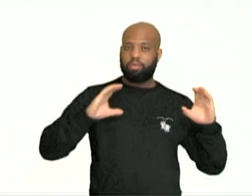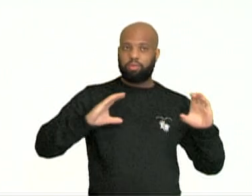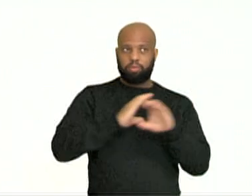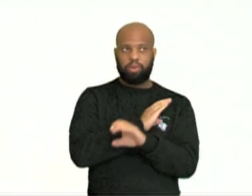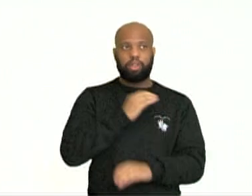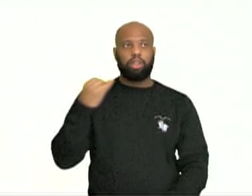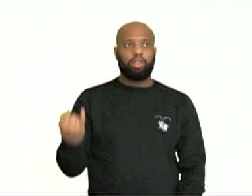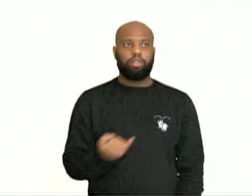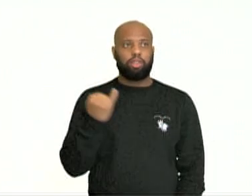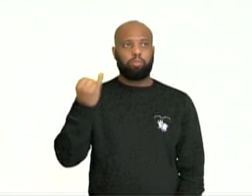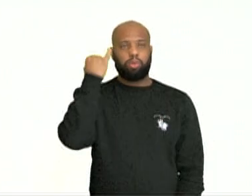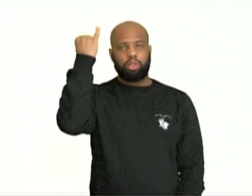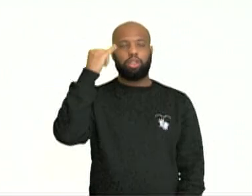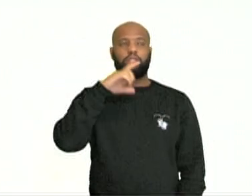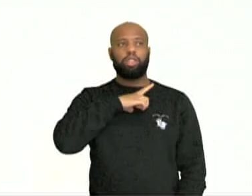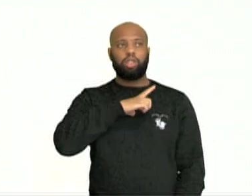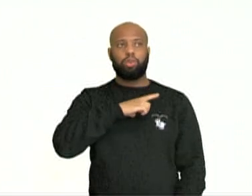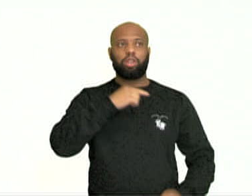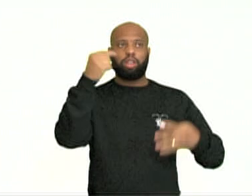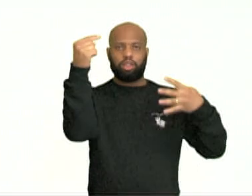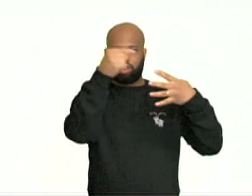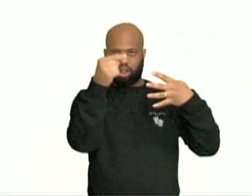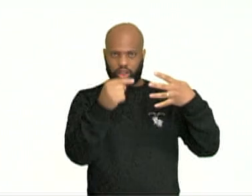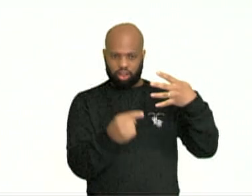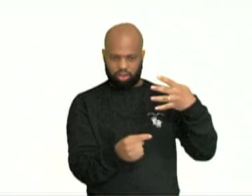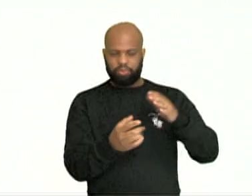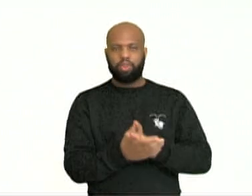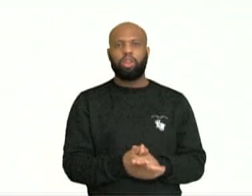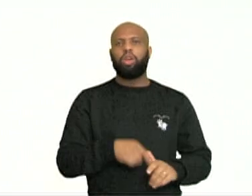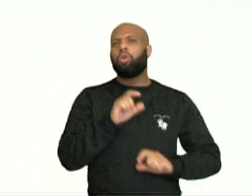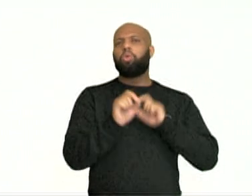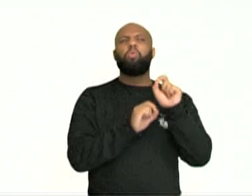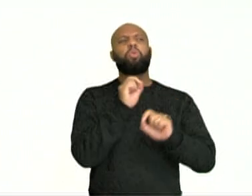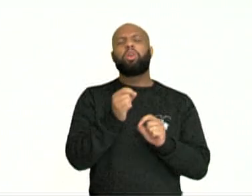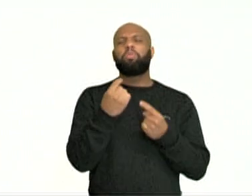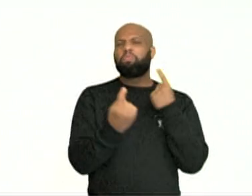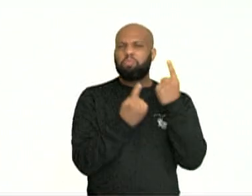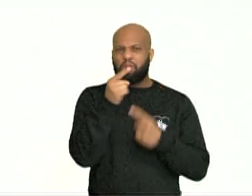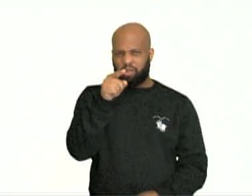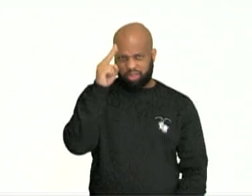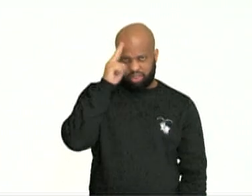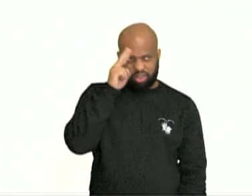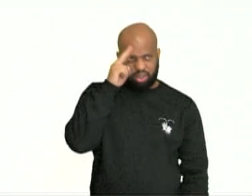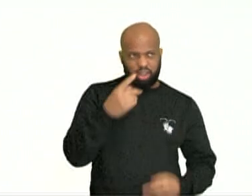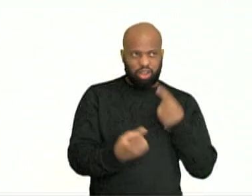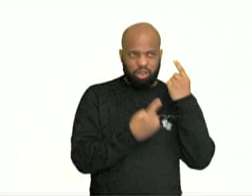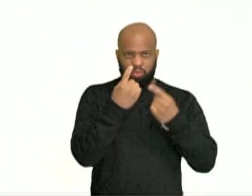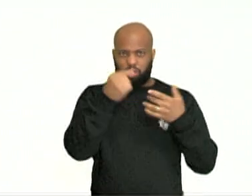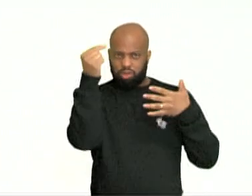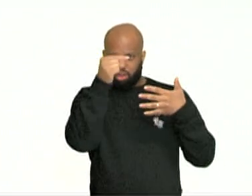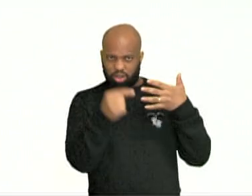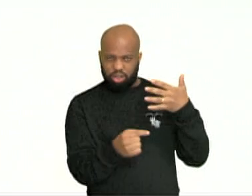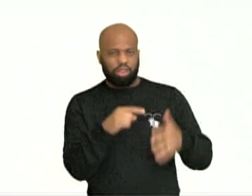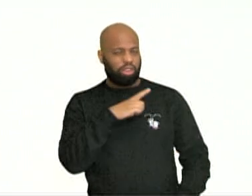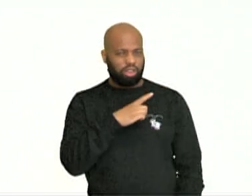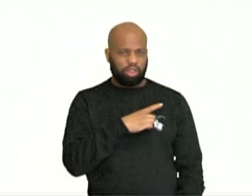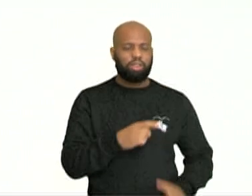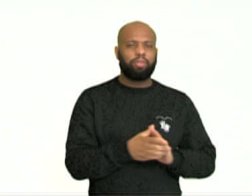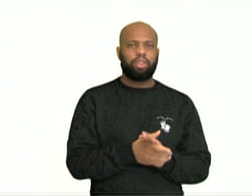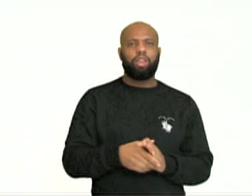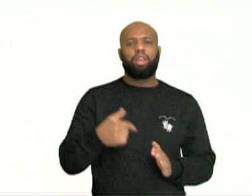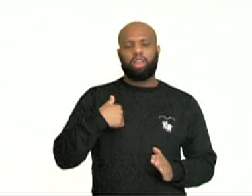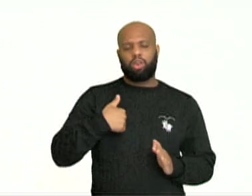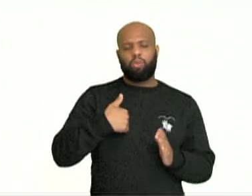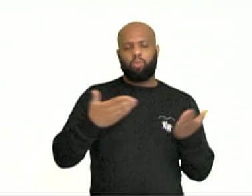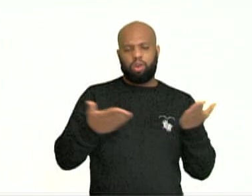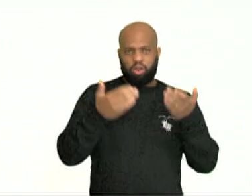completa é preciso contemplar uma série de fatores. Quais são eles? Vocês lembram quais que são esses fatores, pessoal? Nós acabamos